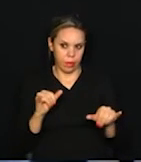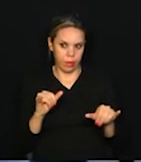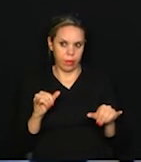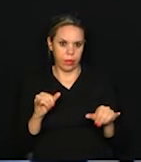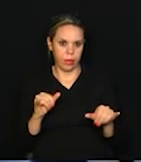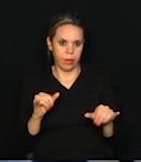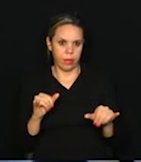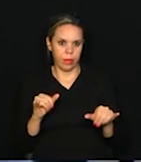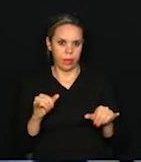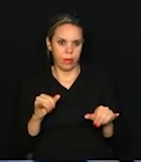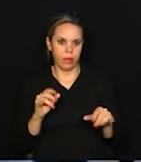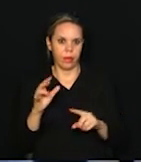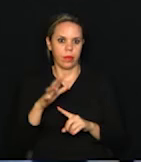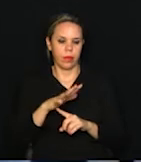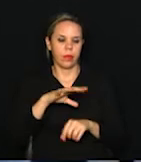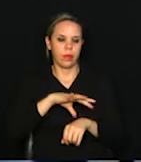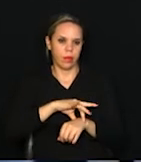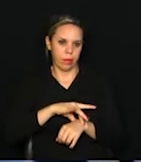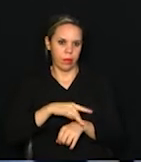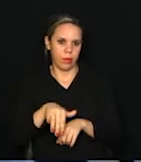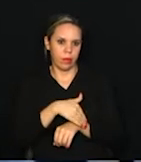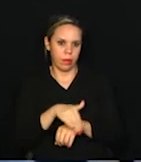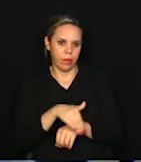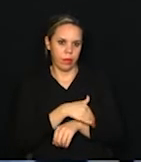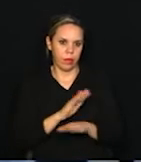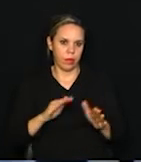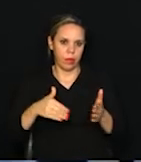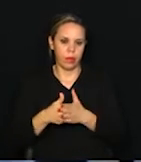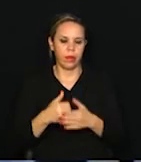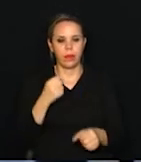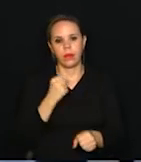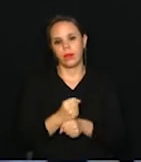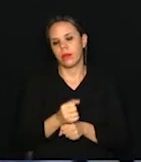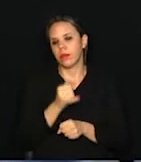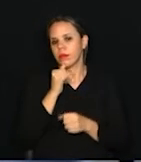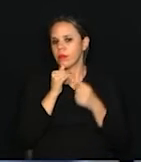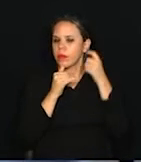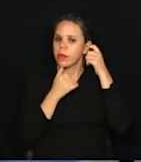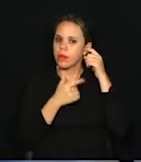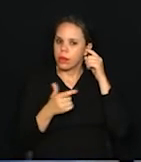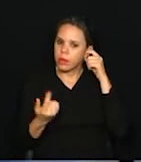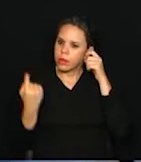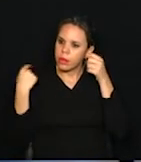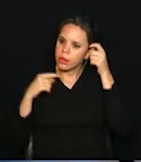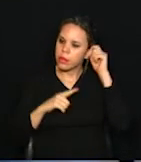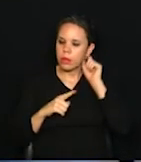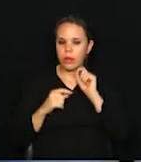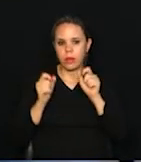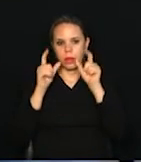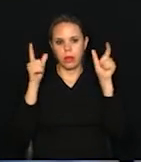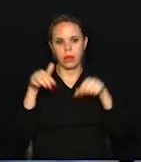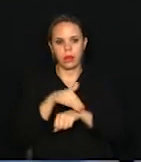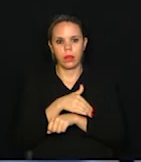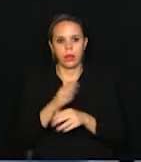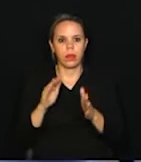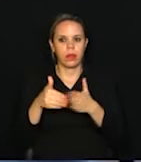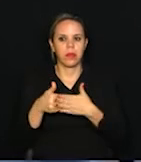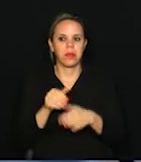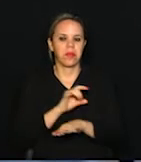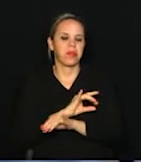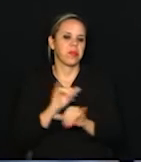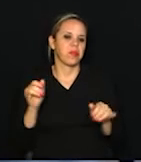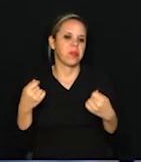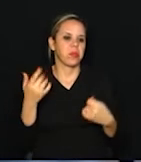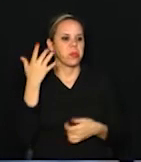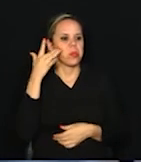de pontos de segurança, mas uma rua que vai ser bloqueada por obra, quer dizer, nem isso a gente tinha. Quer dizer, você acordava, a rua estava fechada, você